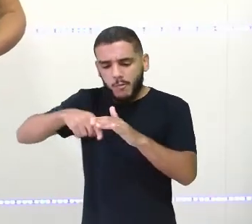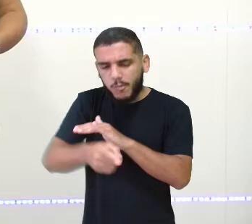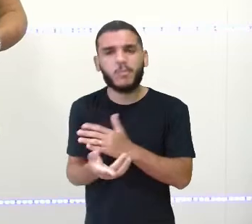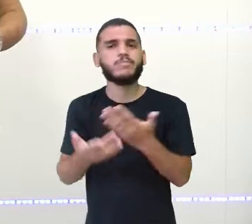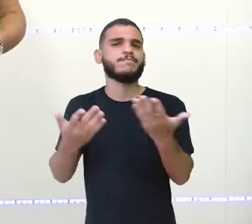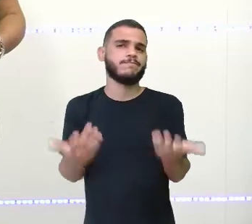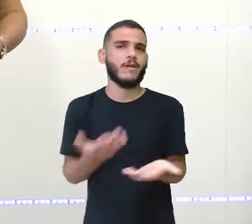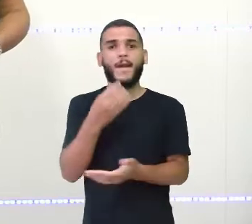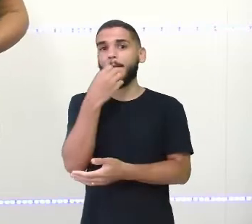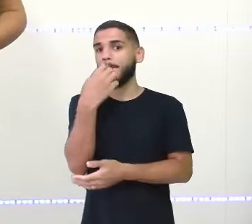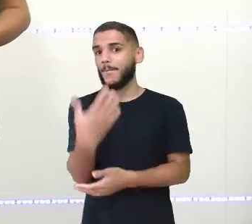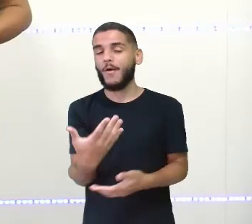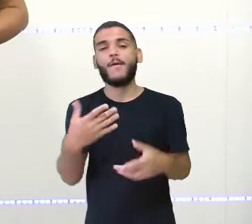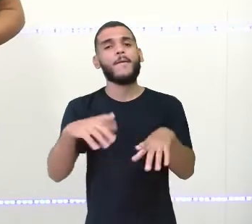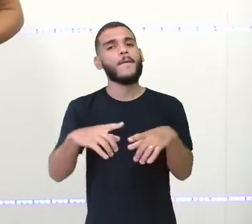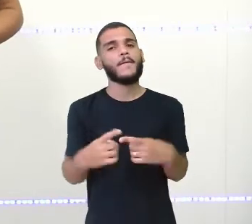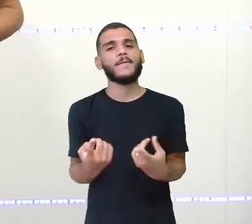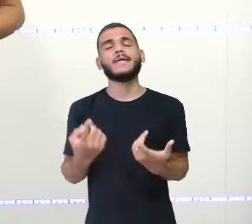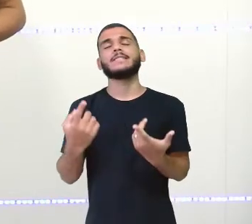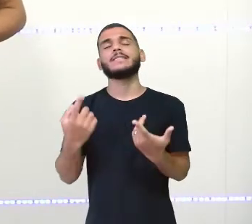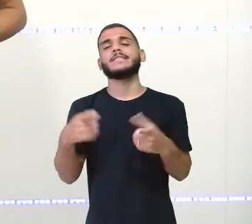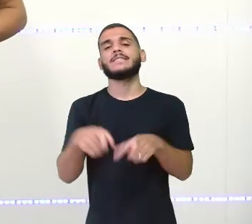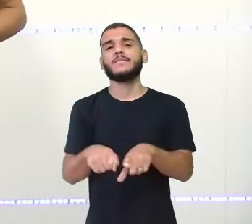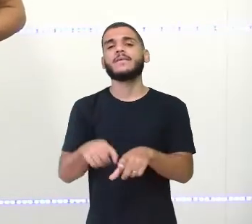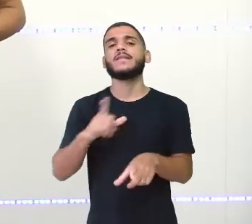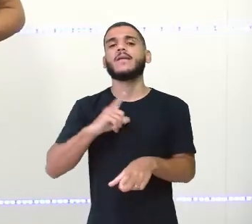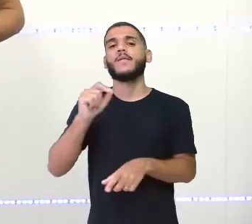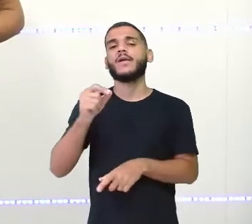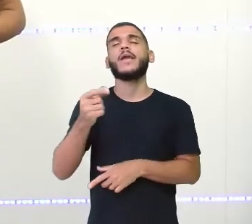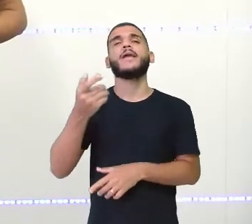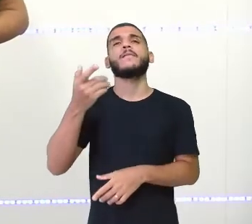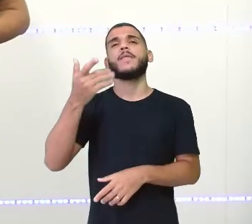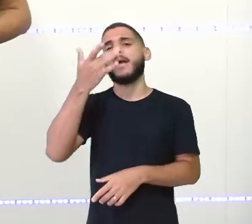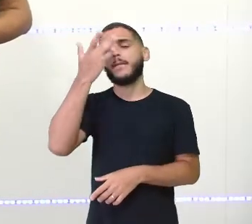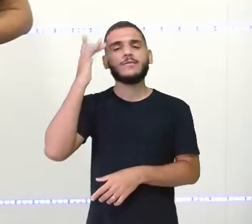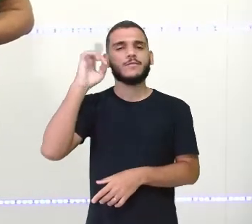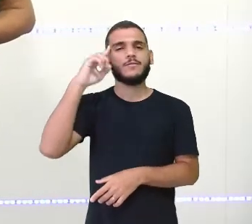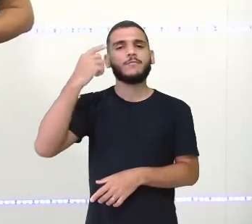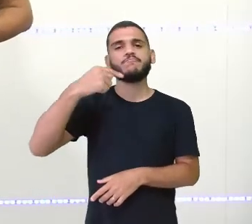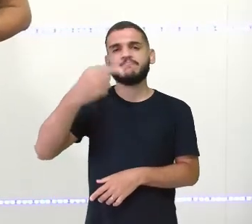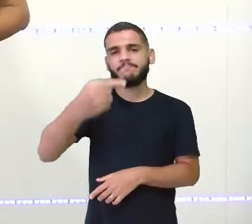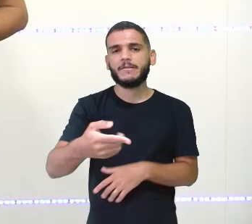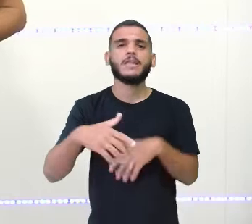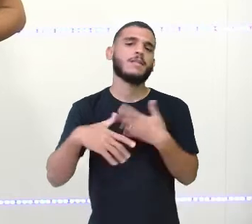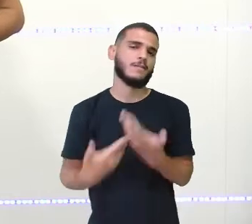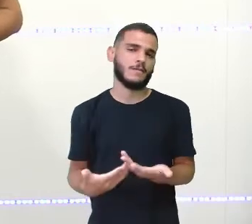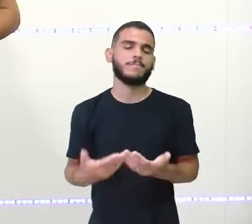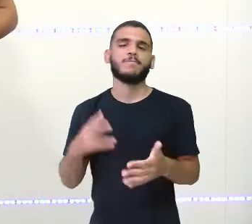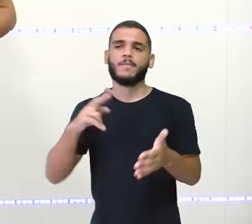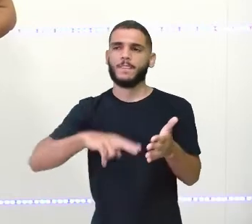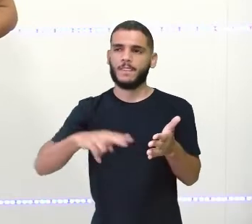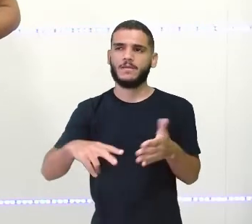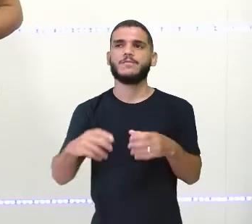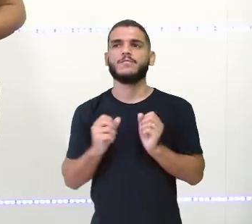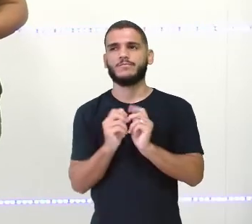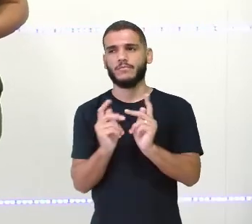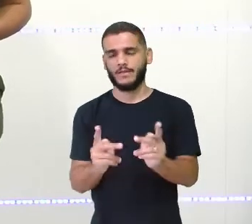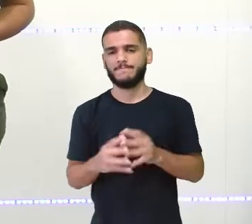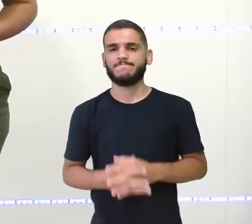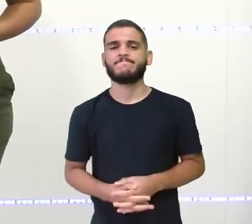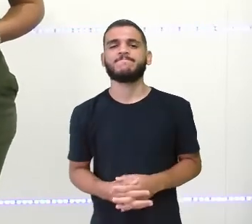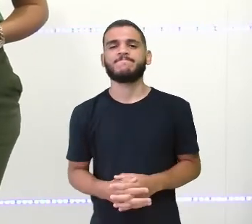sabe? E dessa forma você cria esse hábito, um hábito tão saudável que é o da leitura, não é